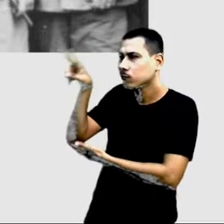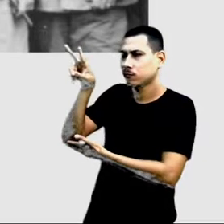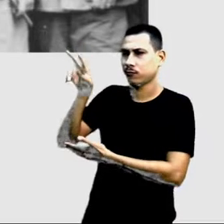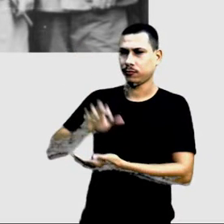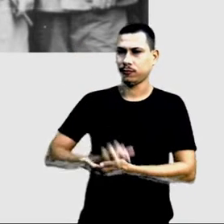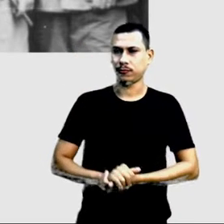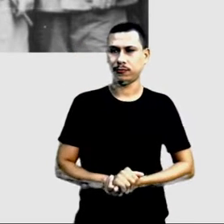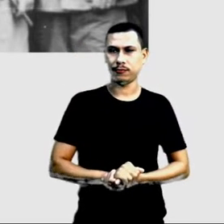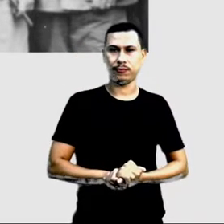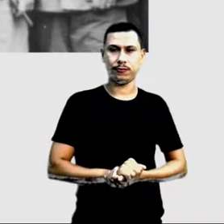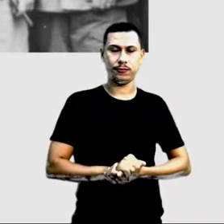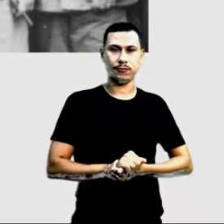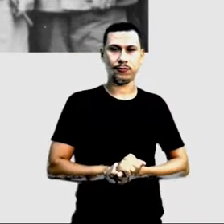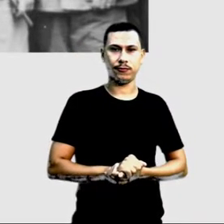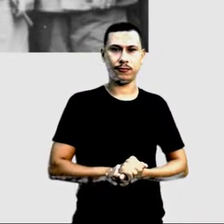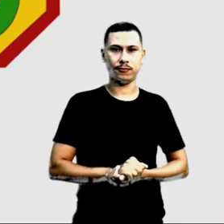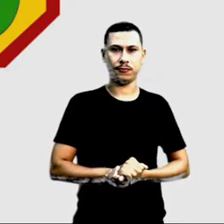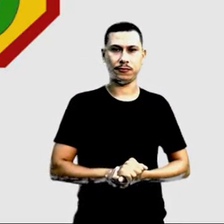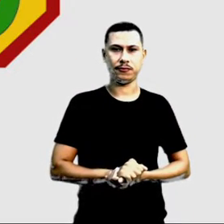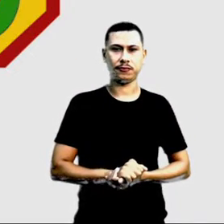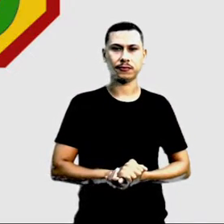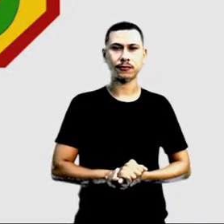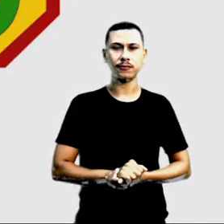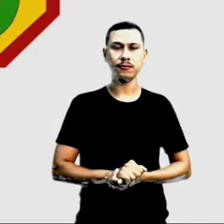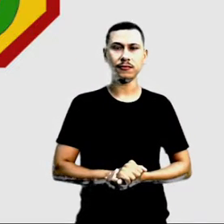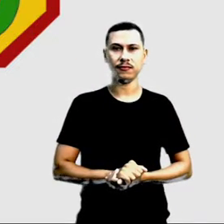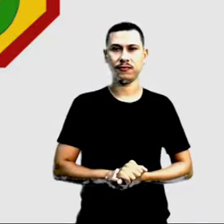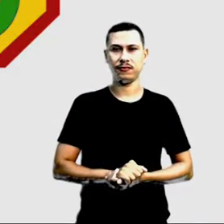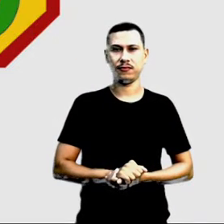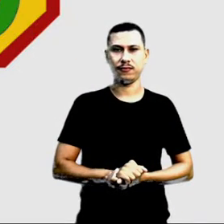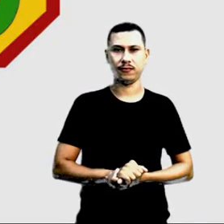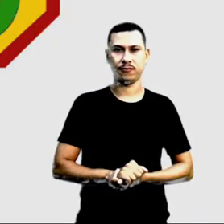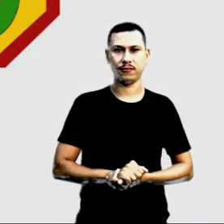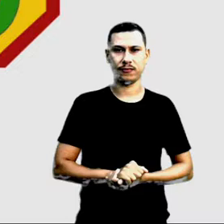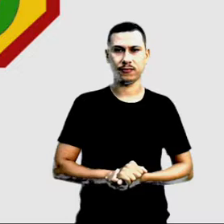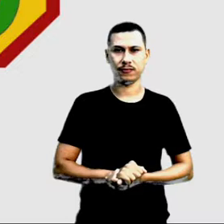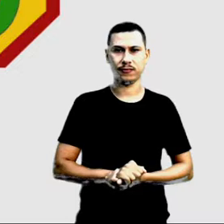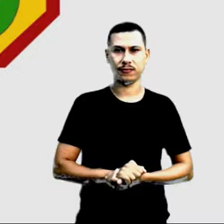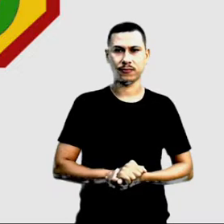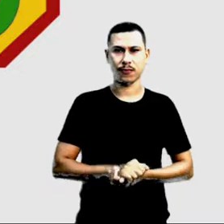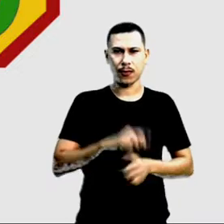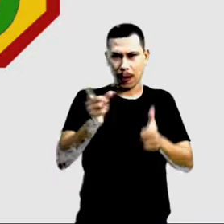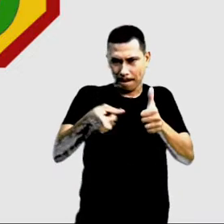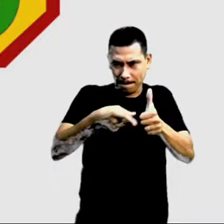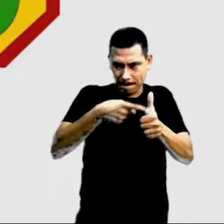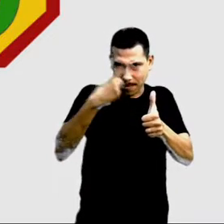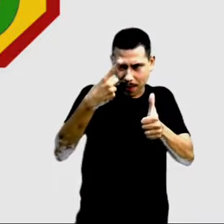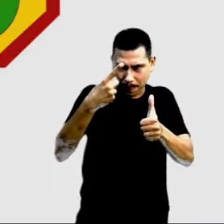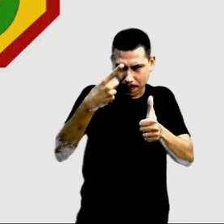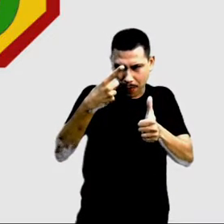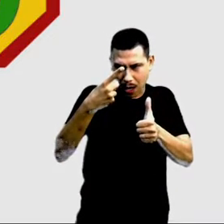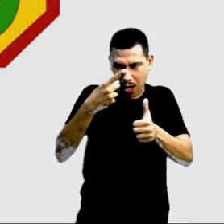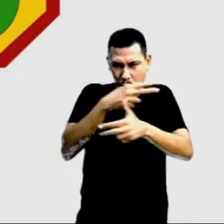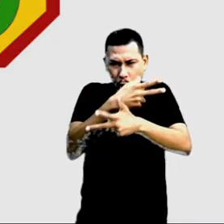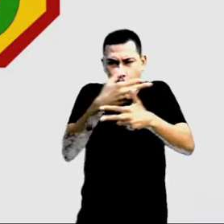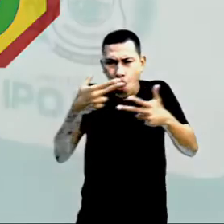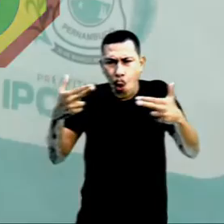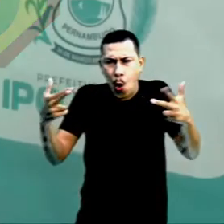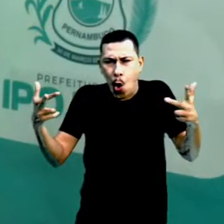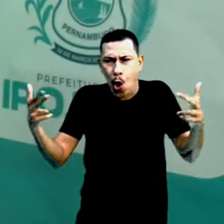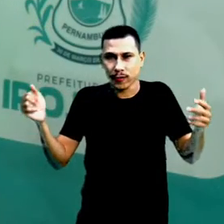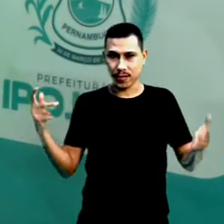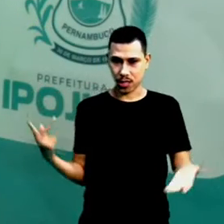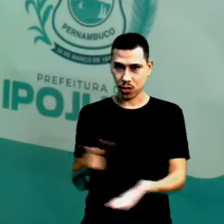fotografia. Ok, pessoal? Vamos continuar então. Principais acontecimentos. Quais foram os